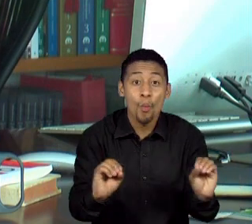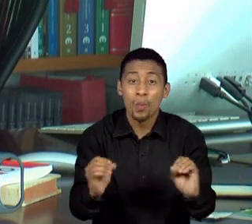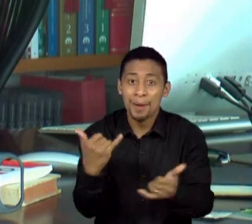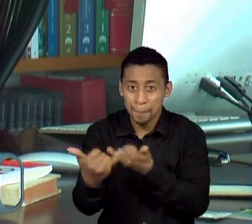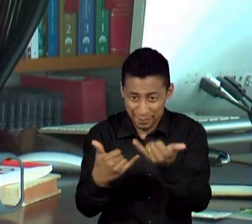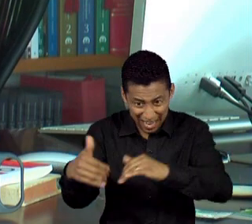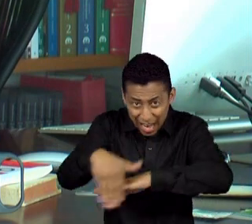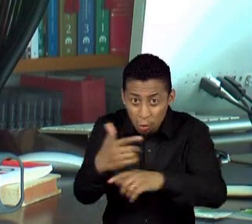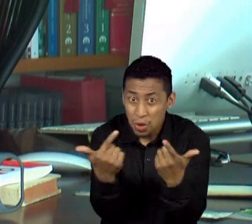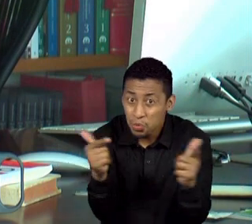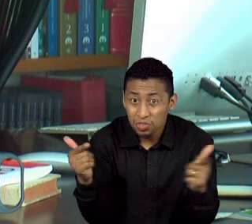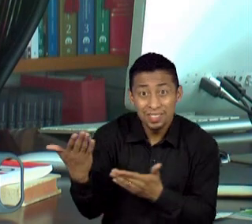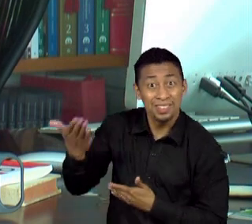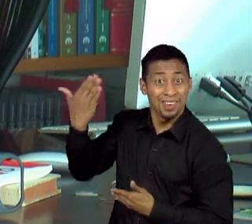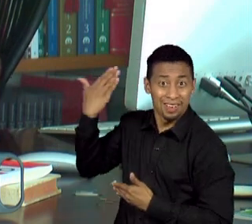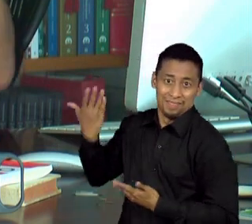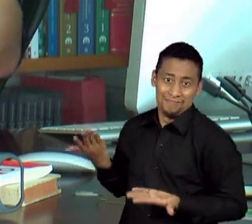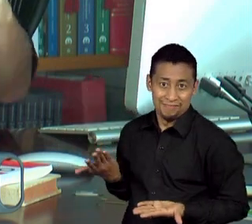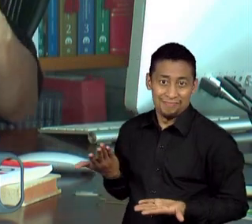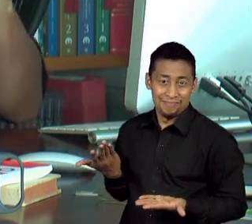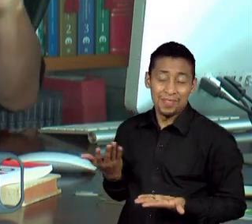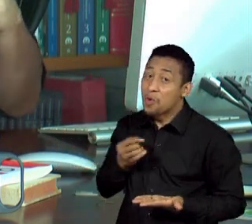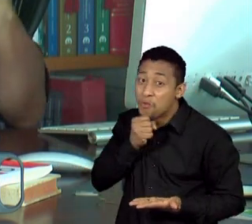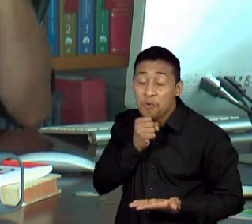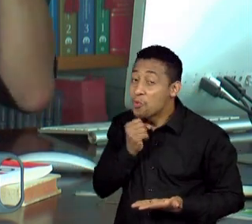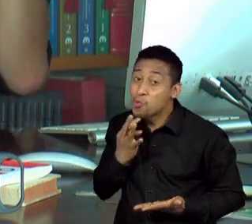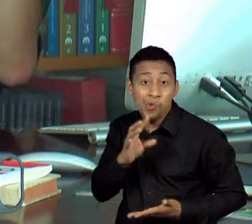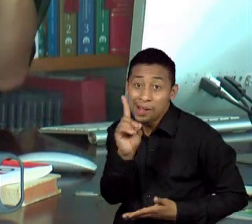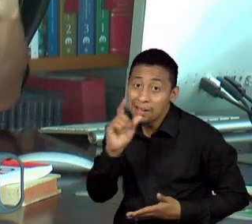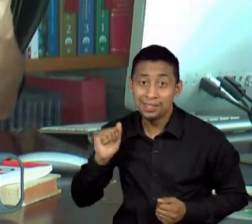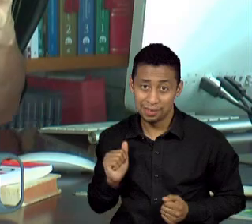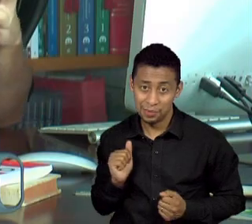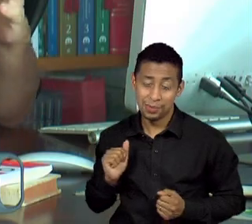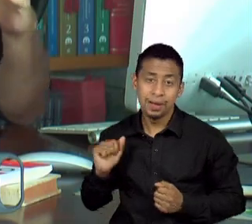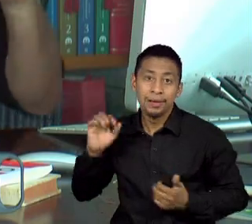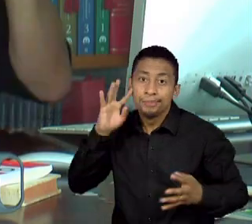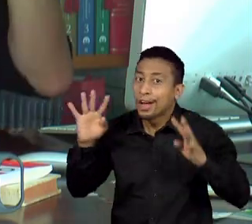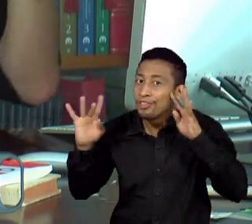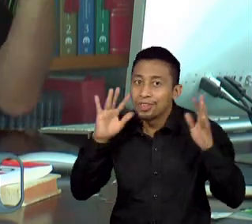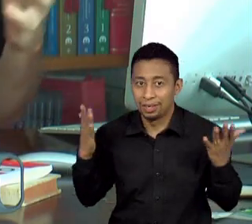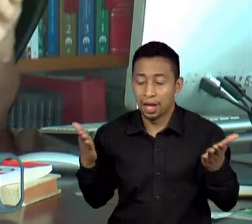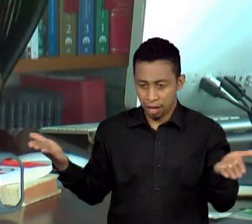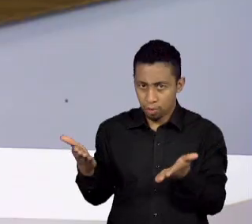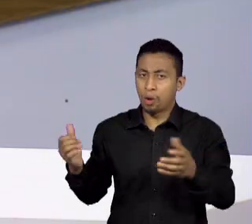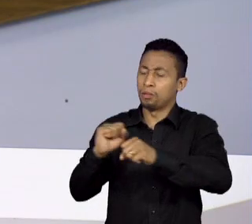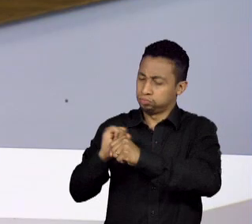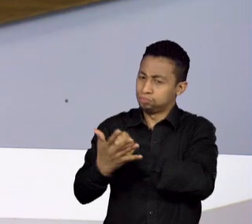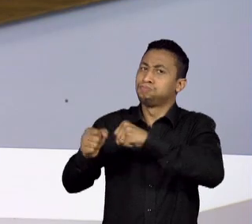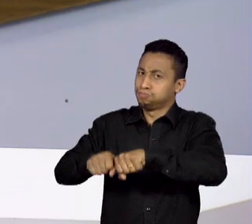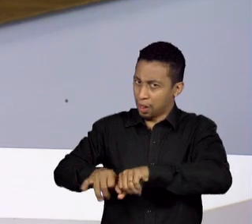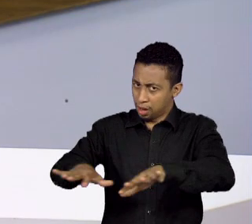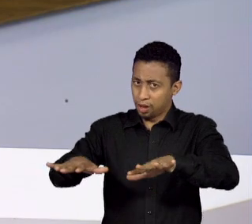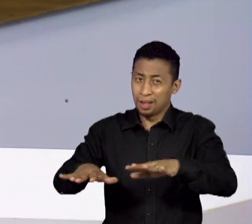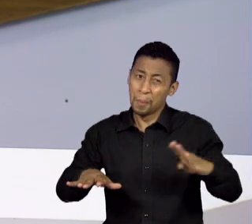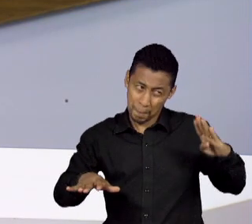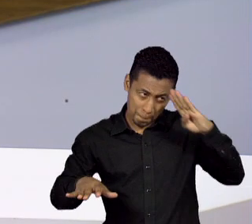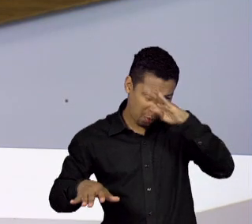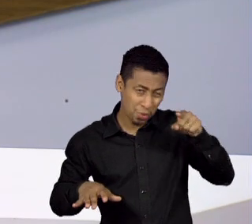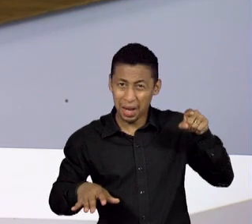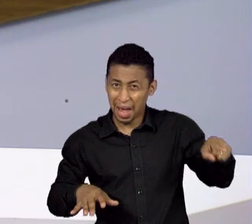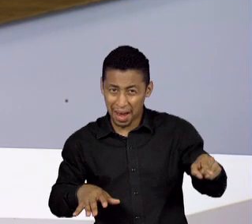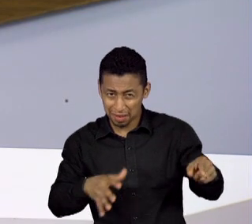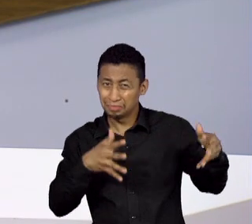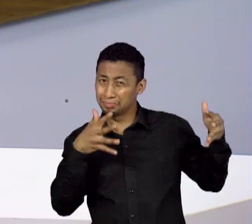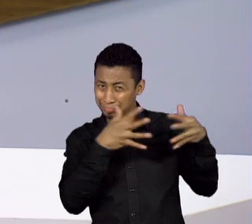nós estamos vivendo, que juntou a peste com o bolsonarismo, esse momento terrível, que todo mundo